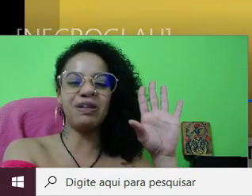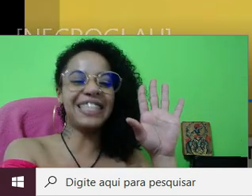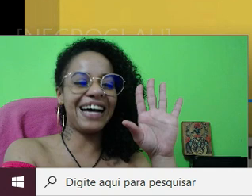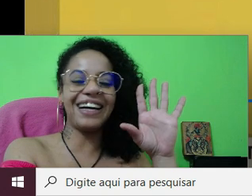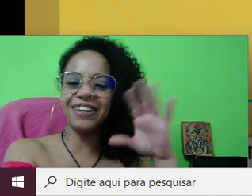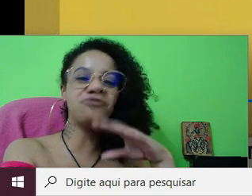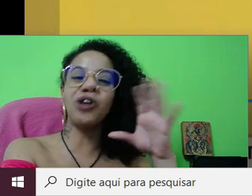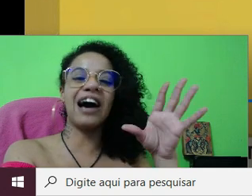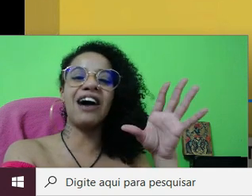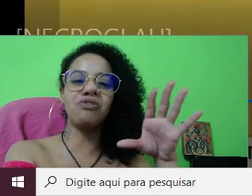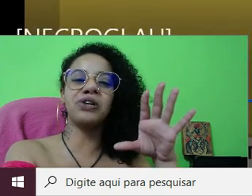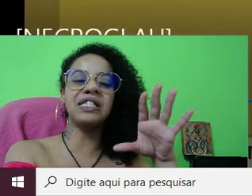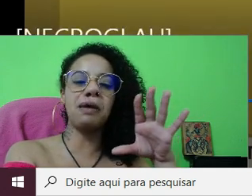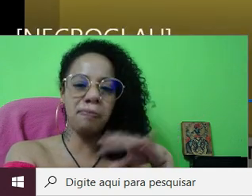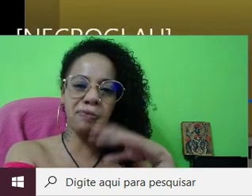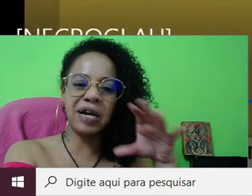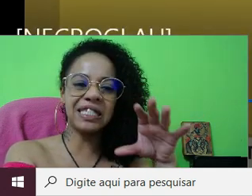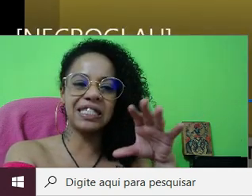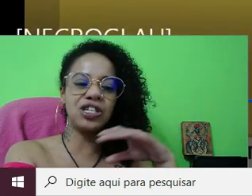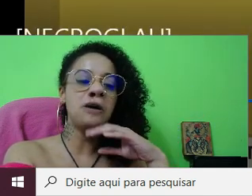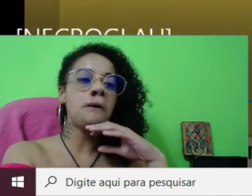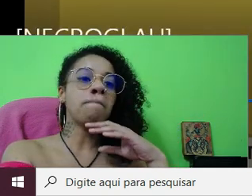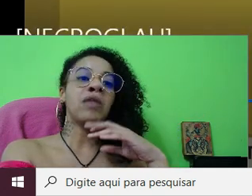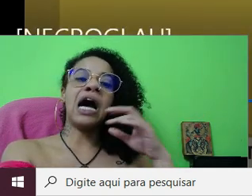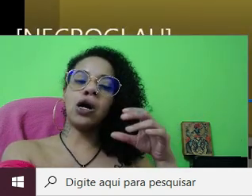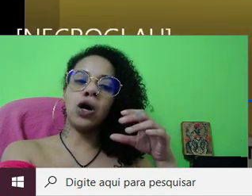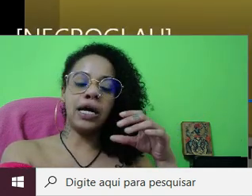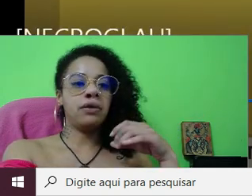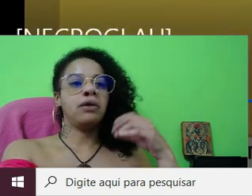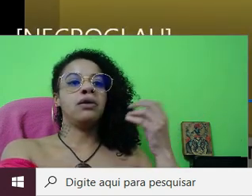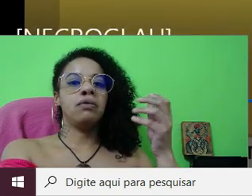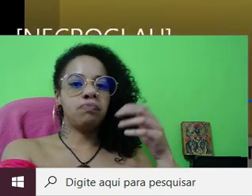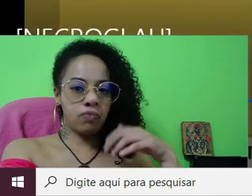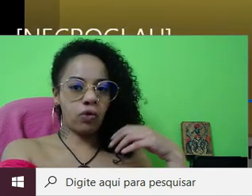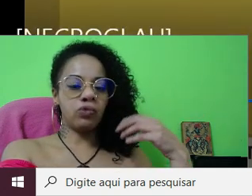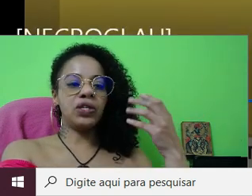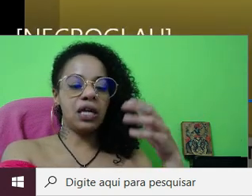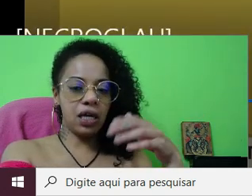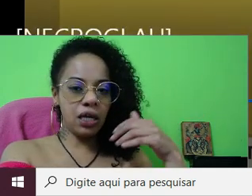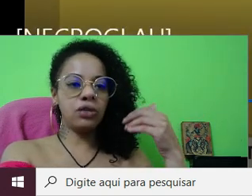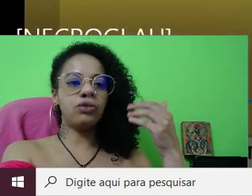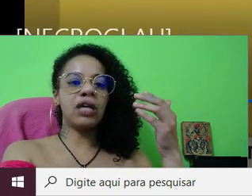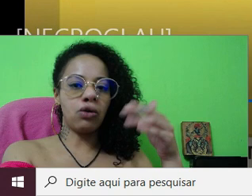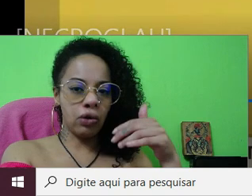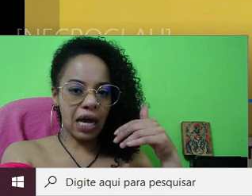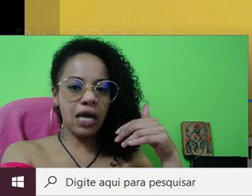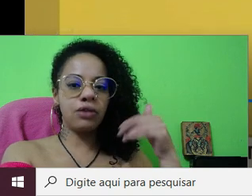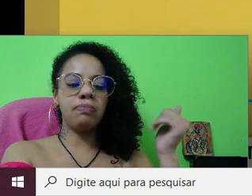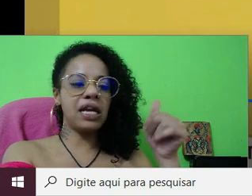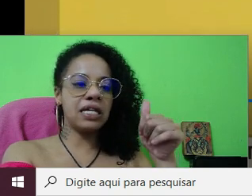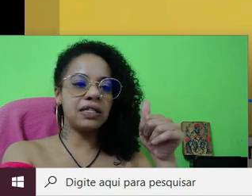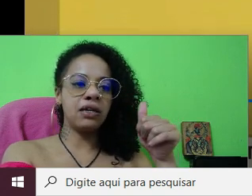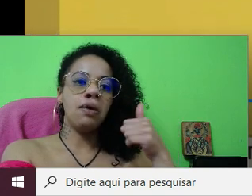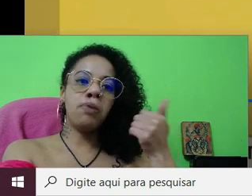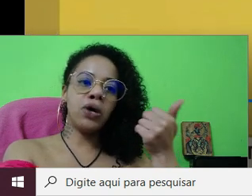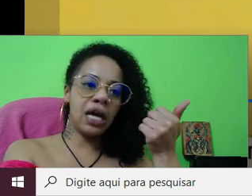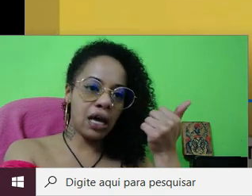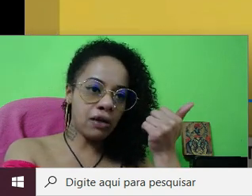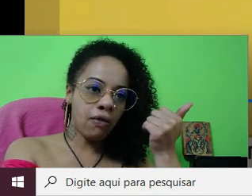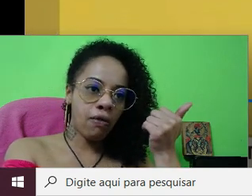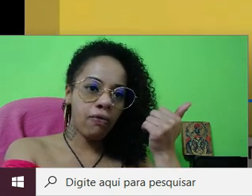não dá para respeitar um Olavo por exemplo por mais que seja agora considerando que é colocado beleza